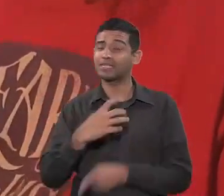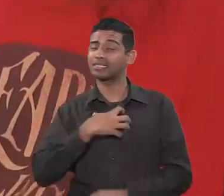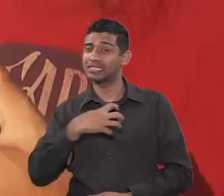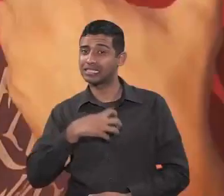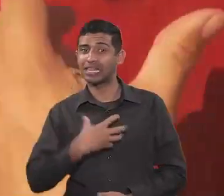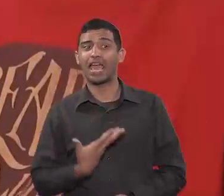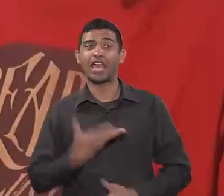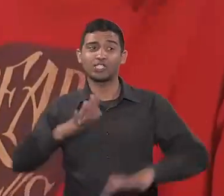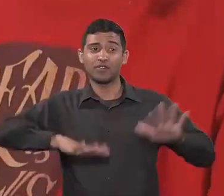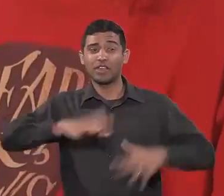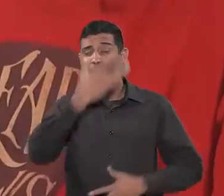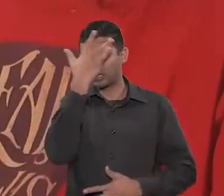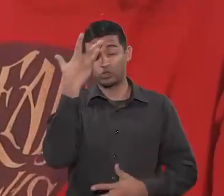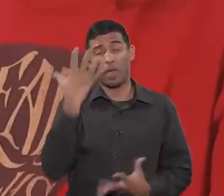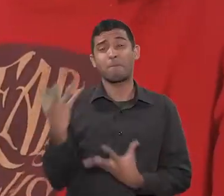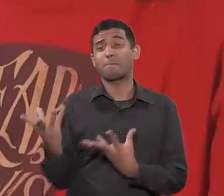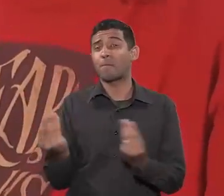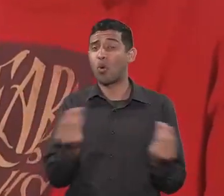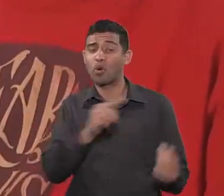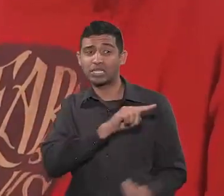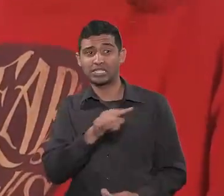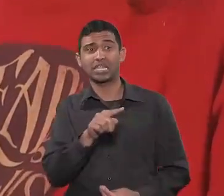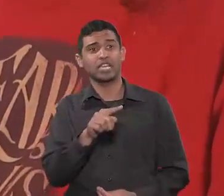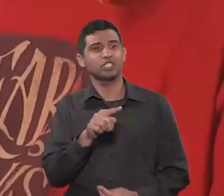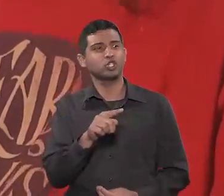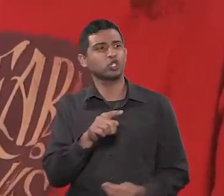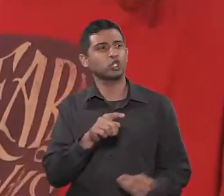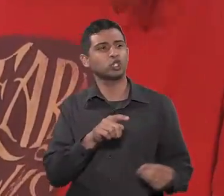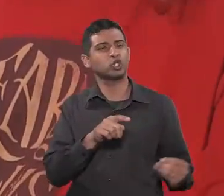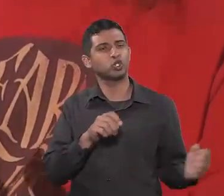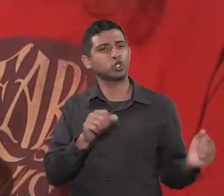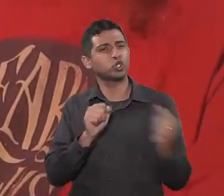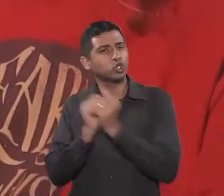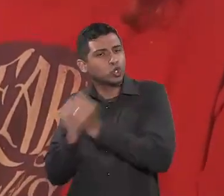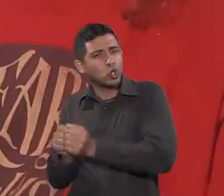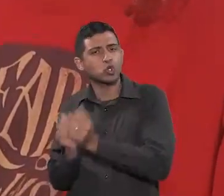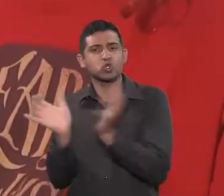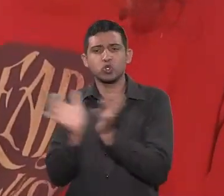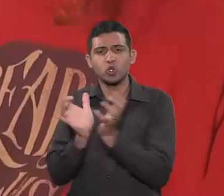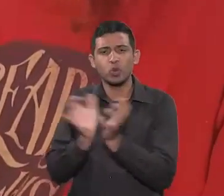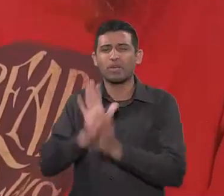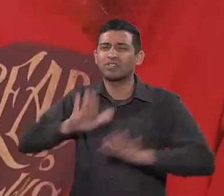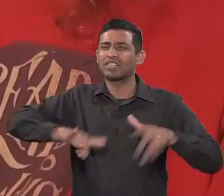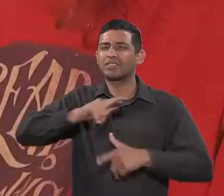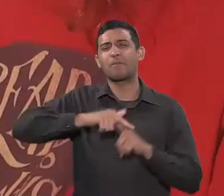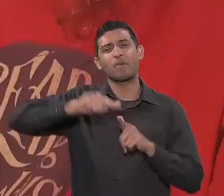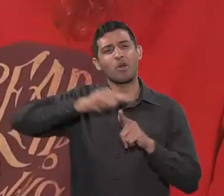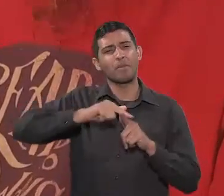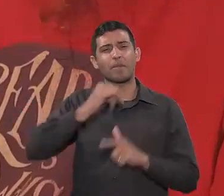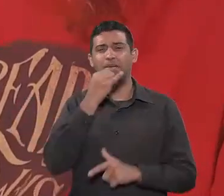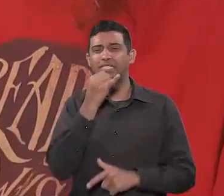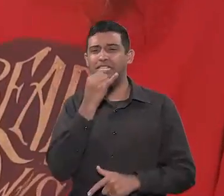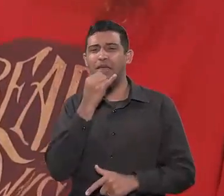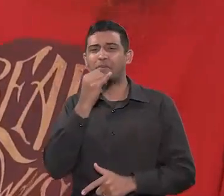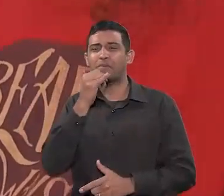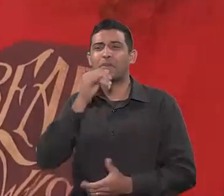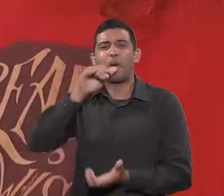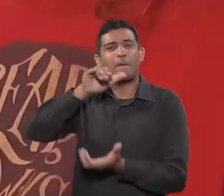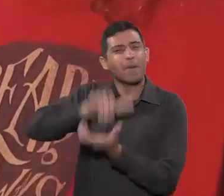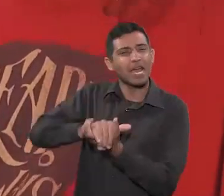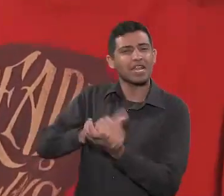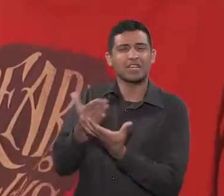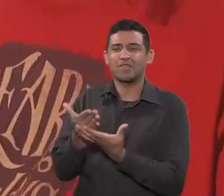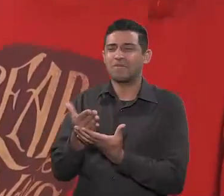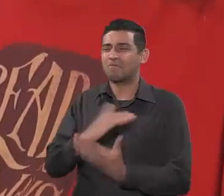vezes várias pessoas que passaram pelo coral, às vezes ele teve um problema, a pessoa que ele amava morreu, isso causou